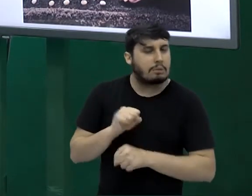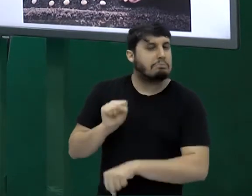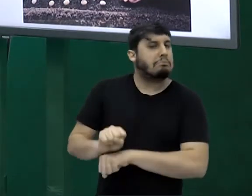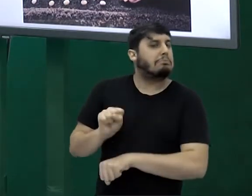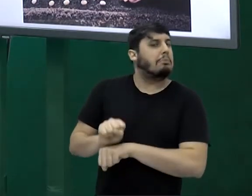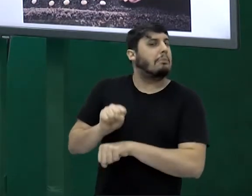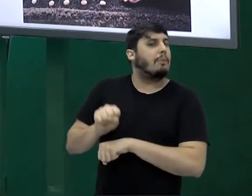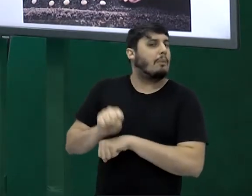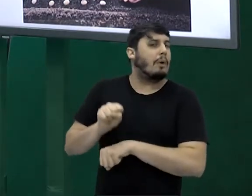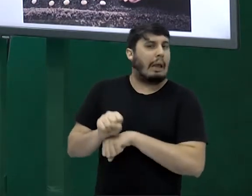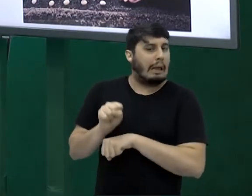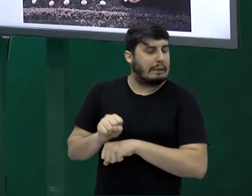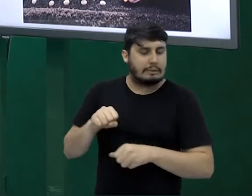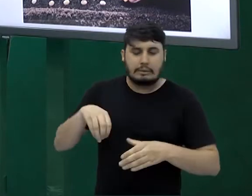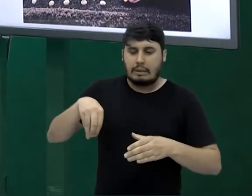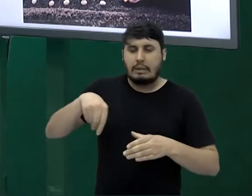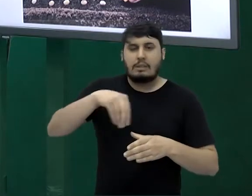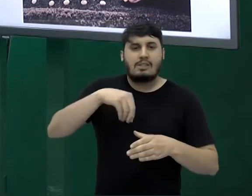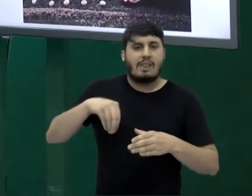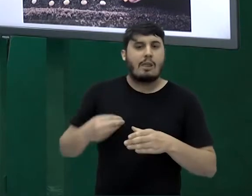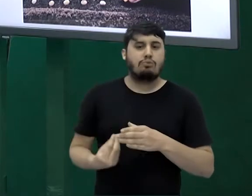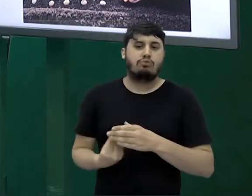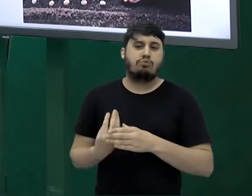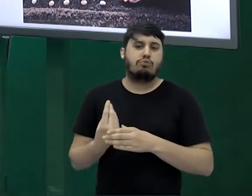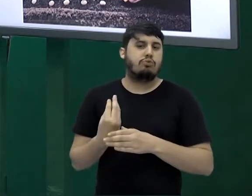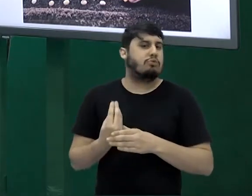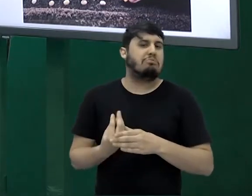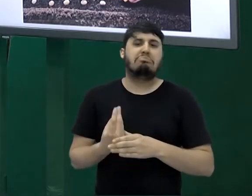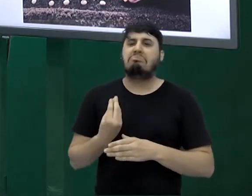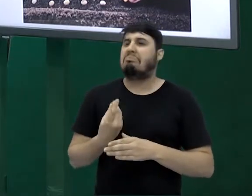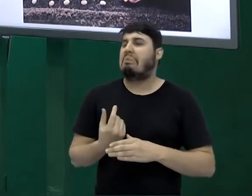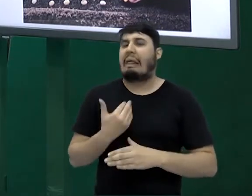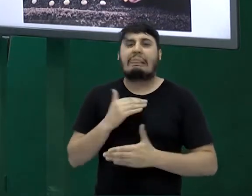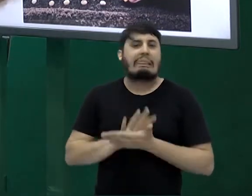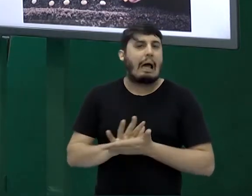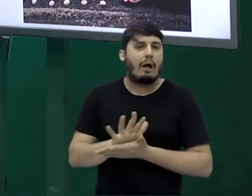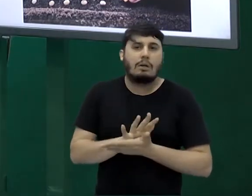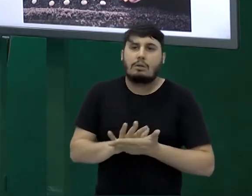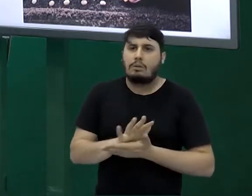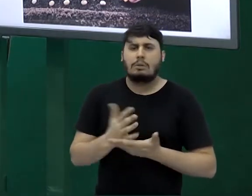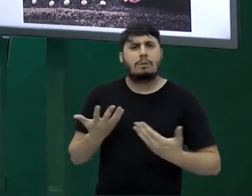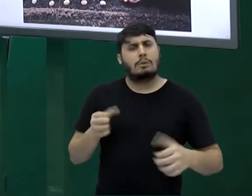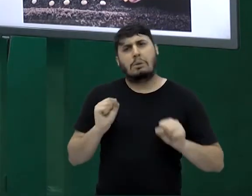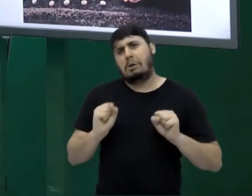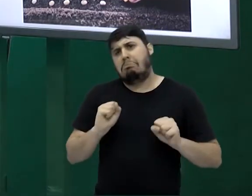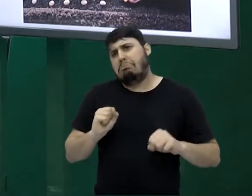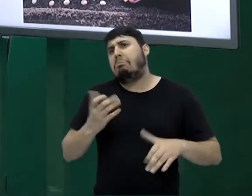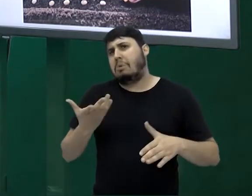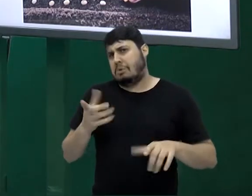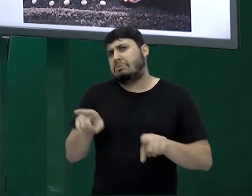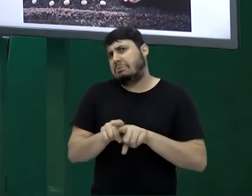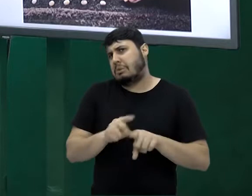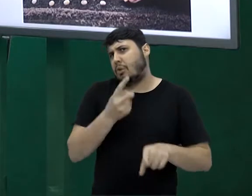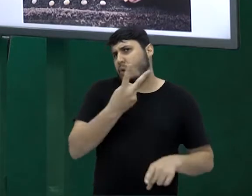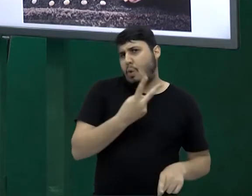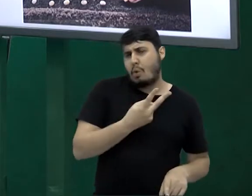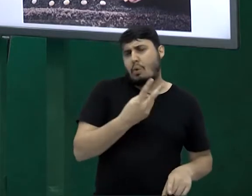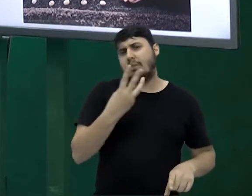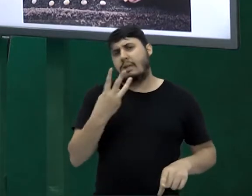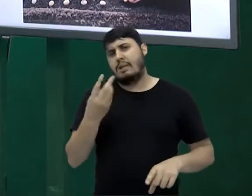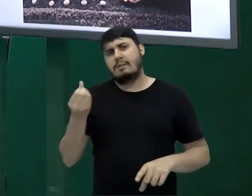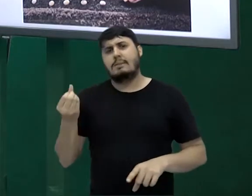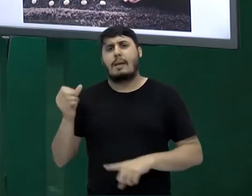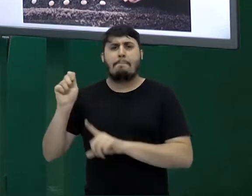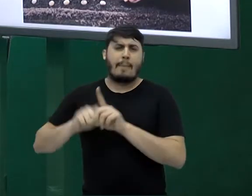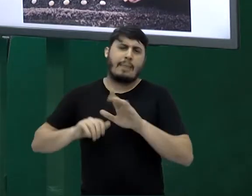tá? 1 ano, não sei, 1 ano talvez seja um pouco de exagero, mas sei lá, 2, 3, 6 meses, com certeza. Dependendo da planta,